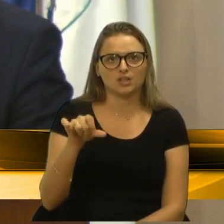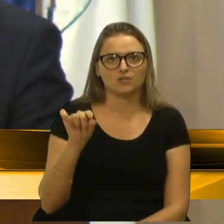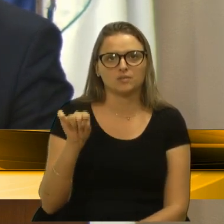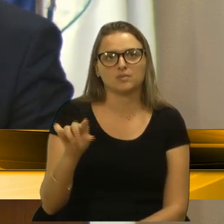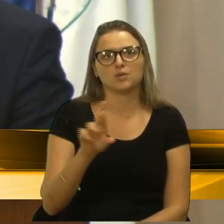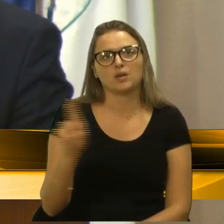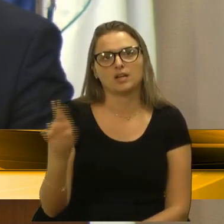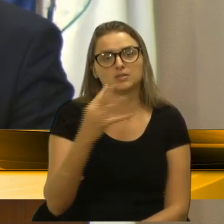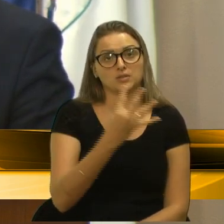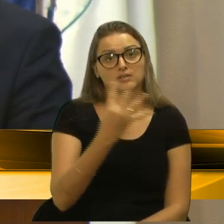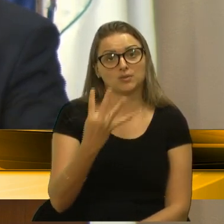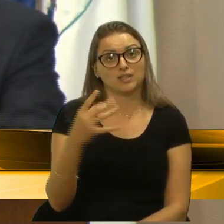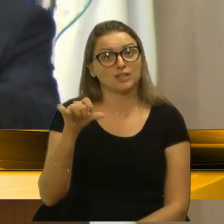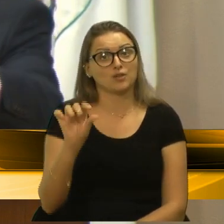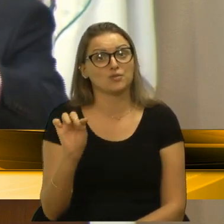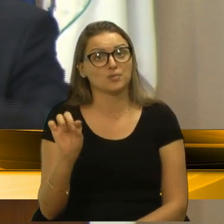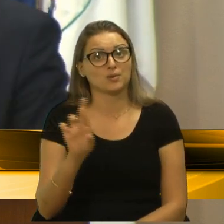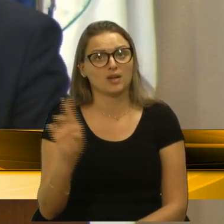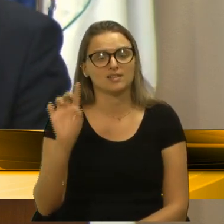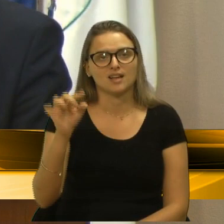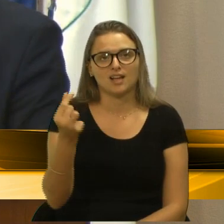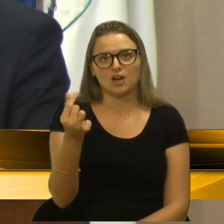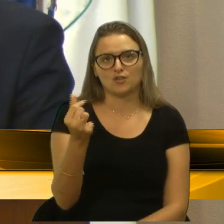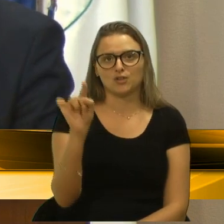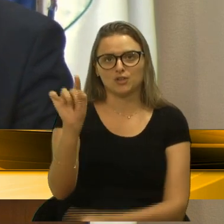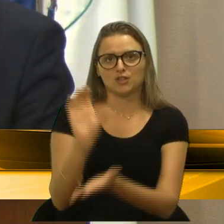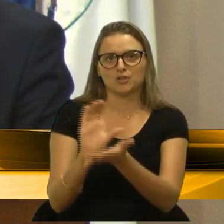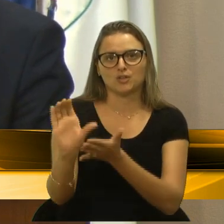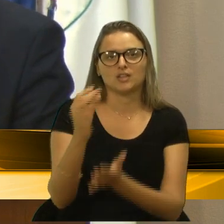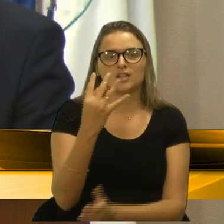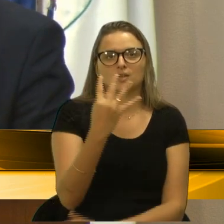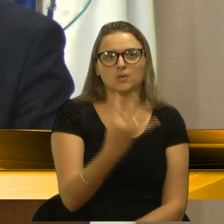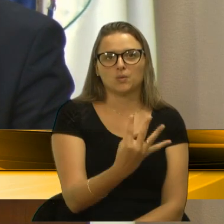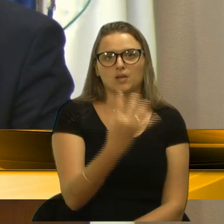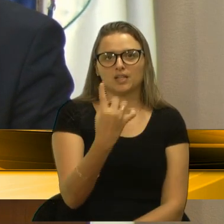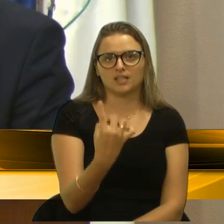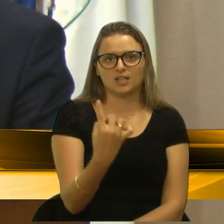é matemático. Esses são os valores que o senhor recebeu,